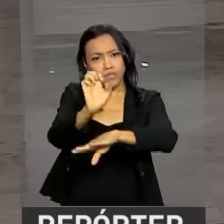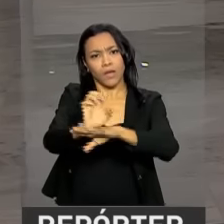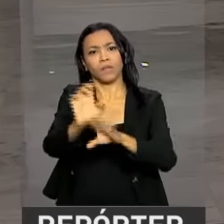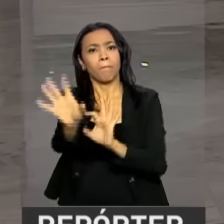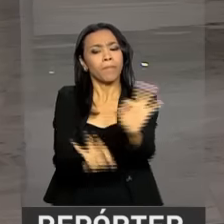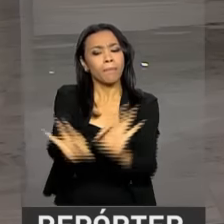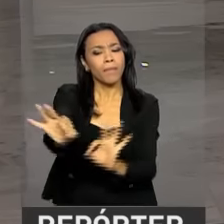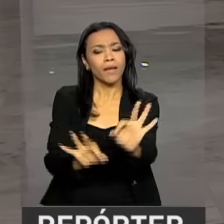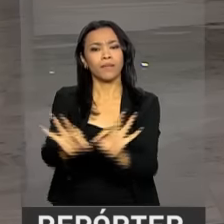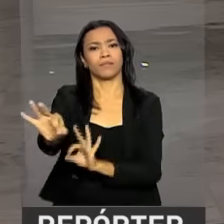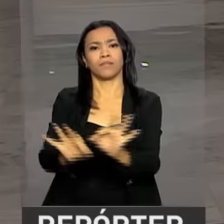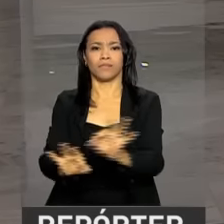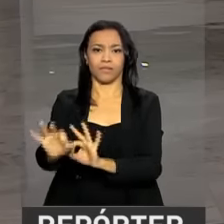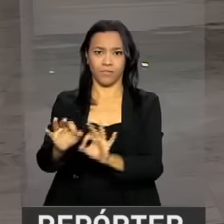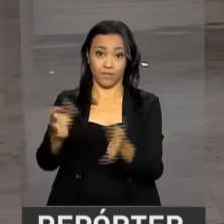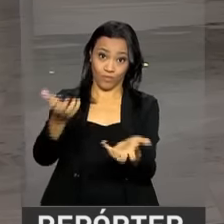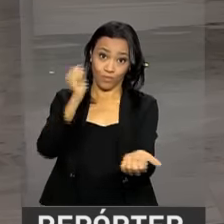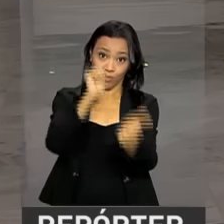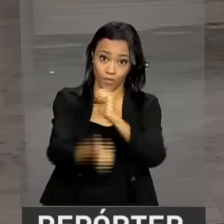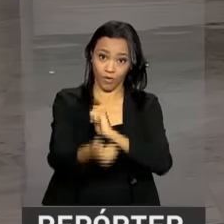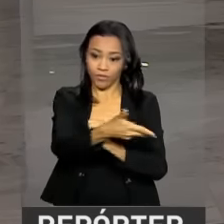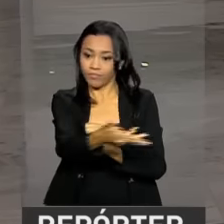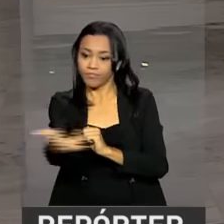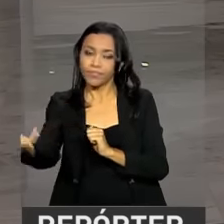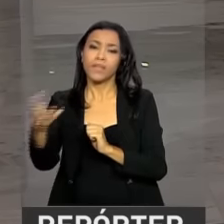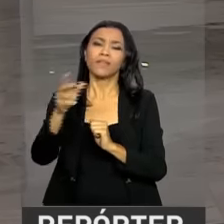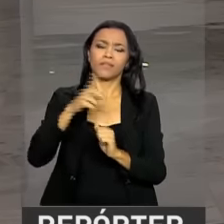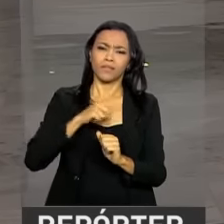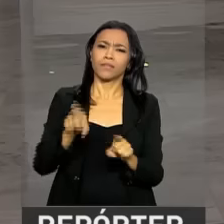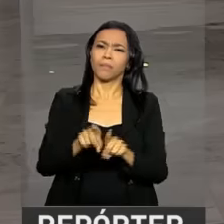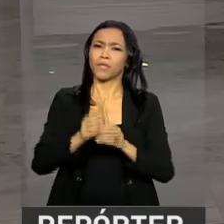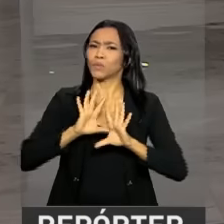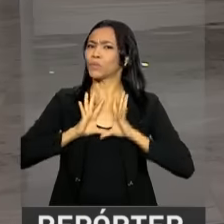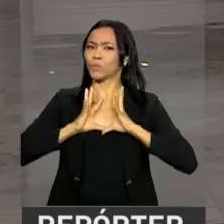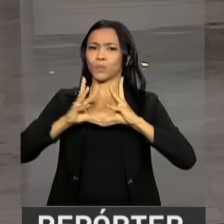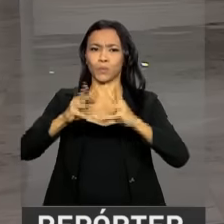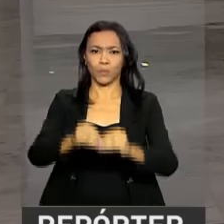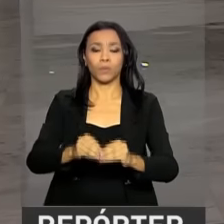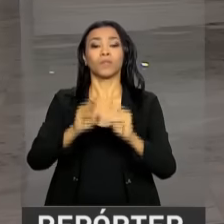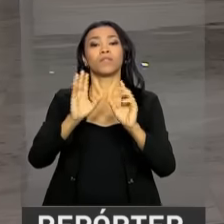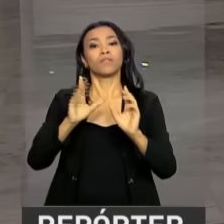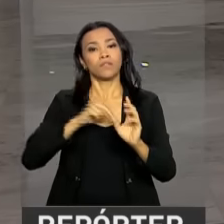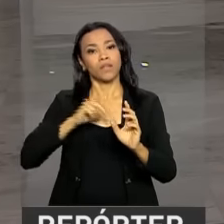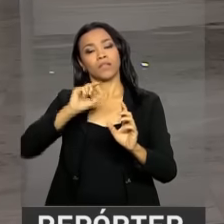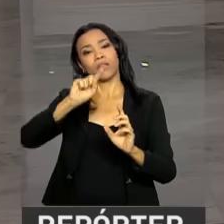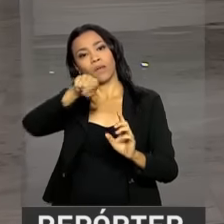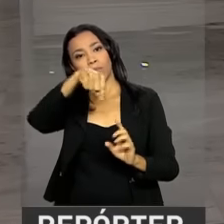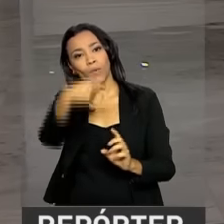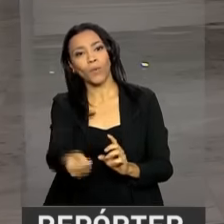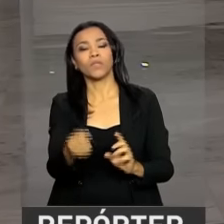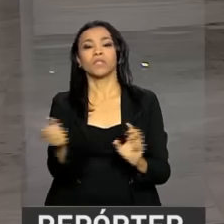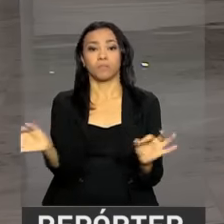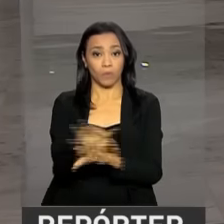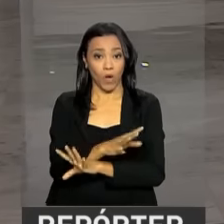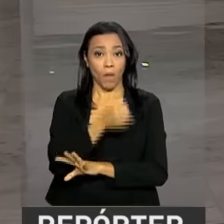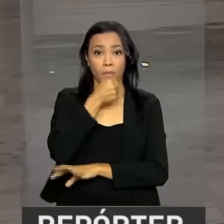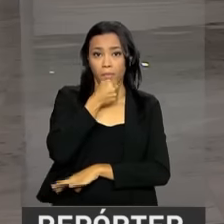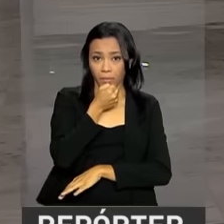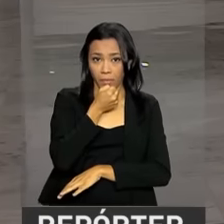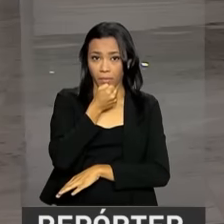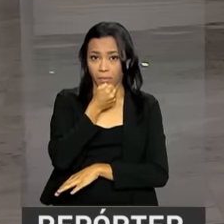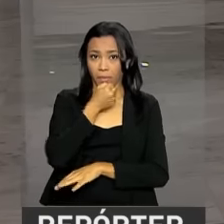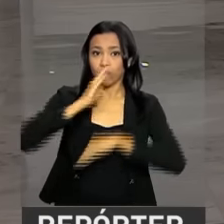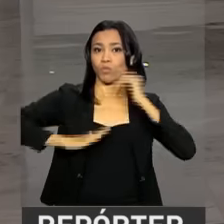preparação para os jogos e ainda há uma expectativa de que ao final de tudo isso Michel Temer converse com os jornalistas que estão